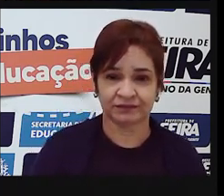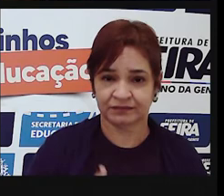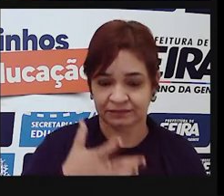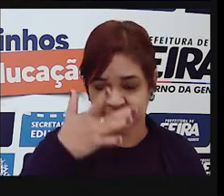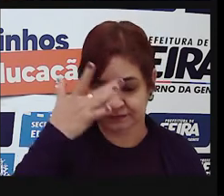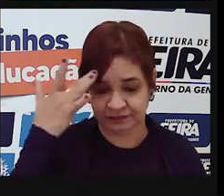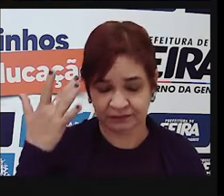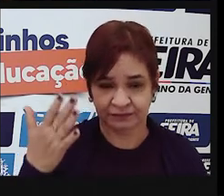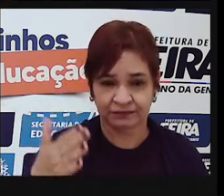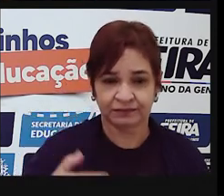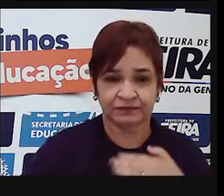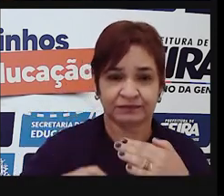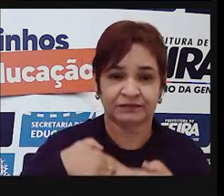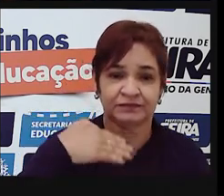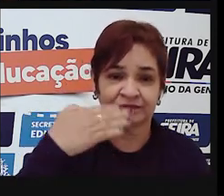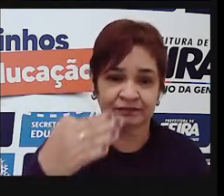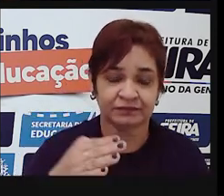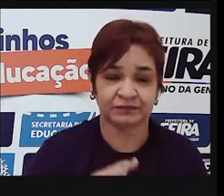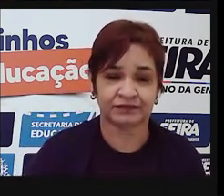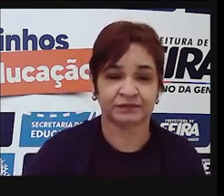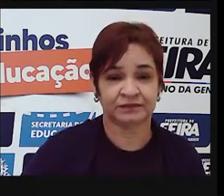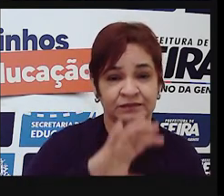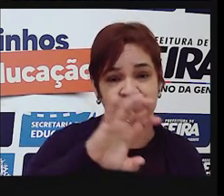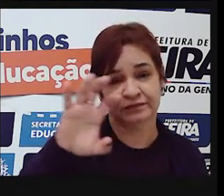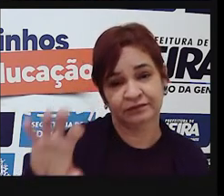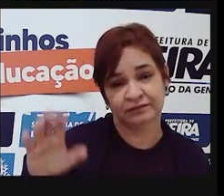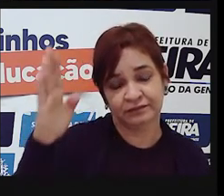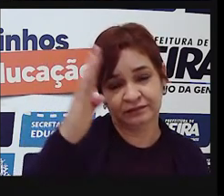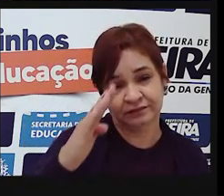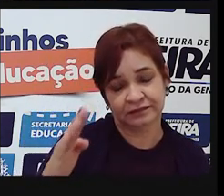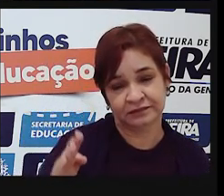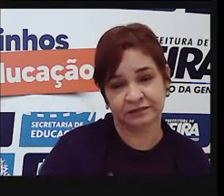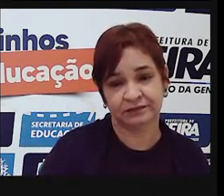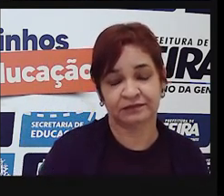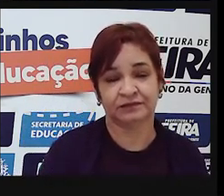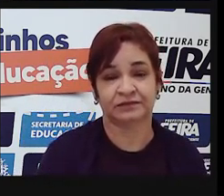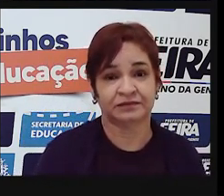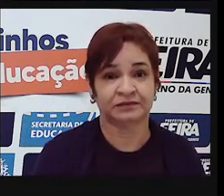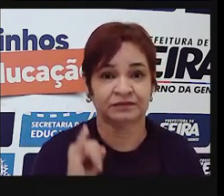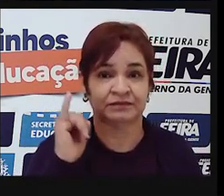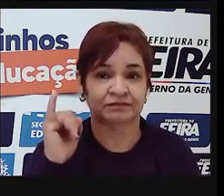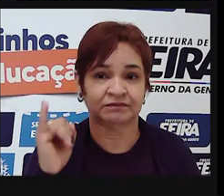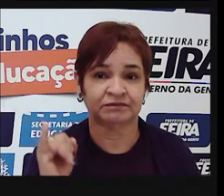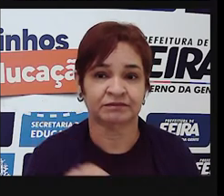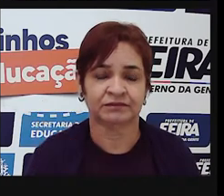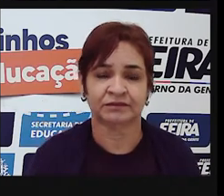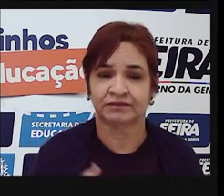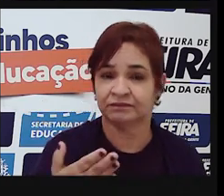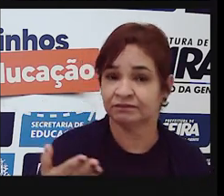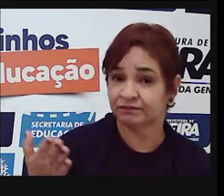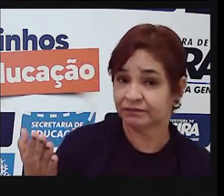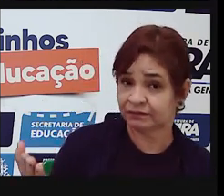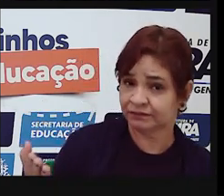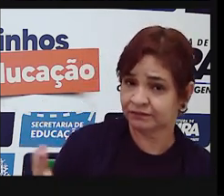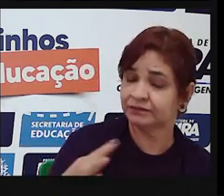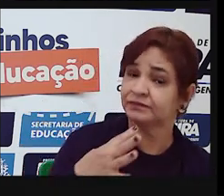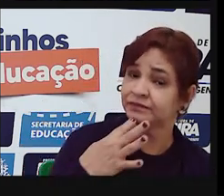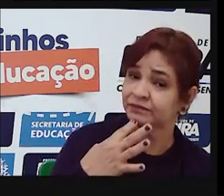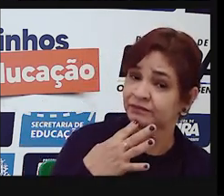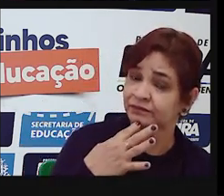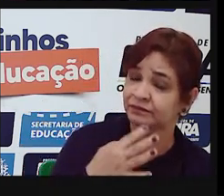artistas de outras regiões desse Brasil tão rico. Olha essa aí. Vocês conhecem essa?